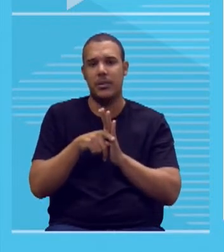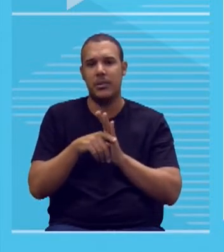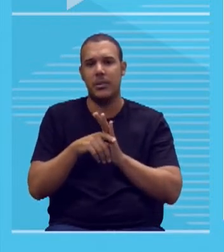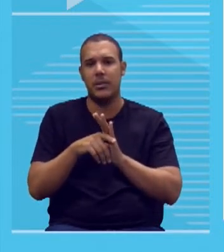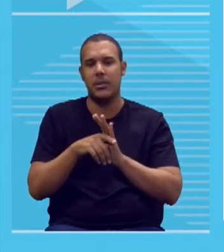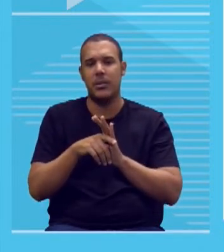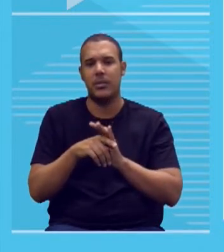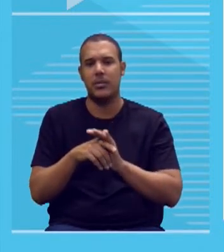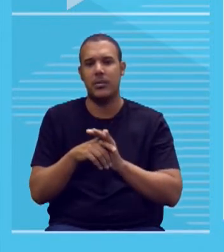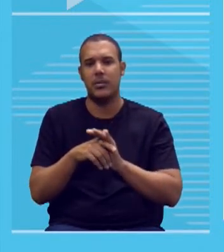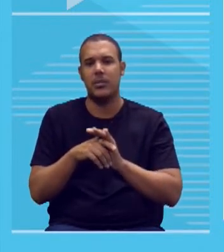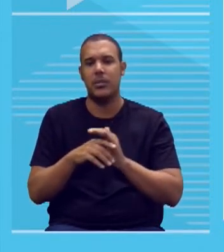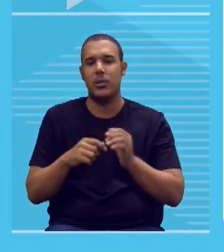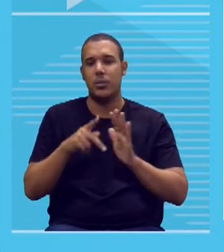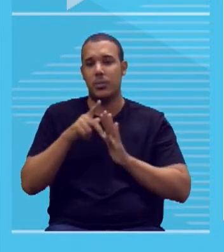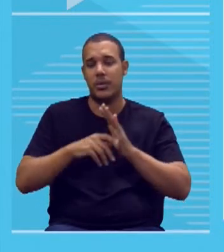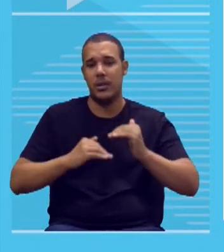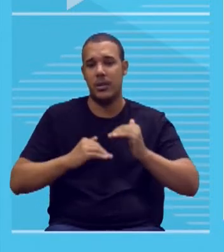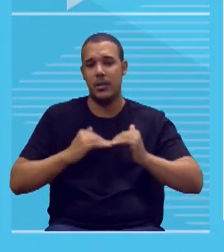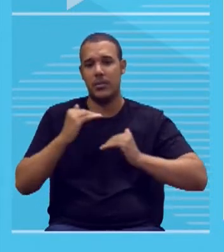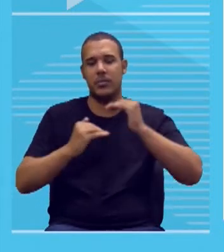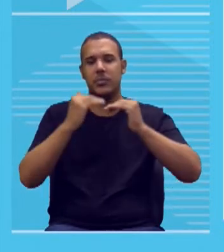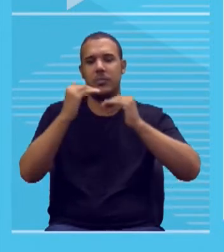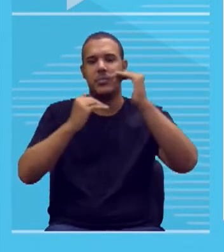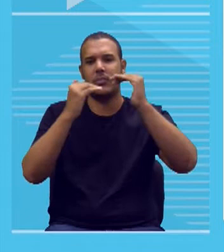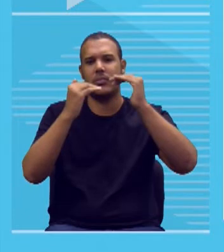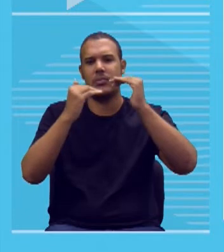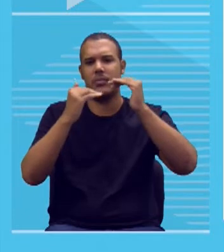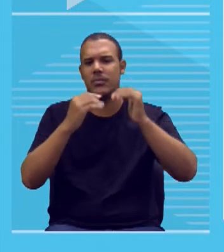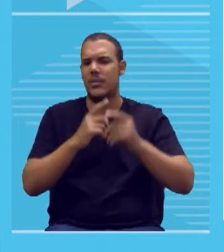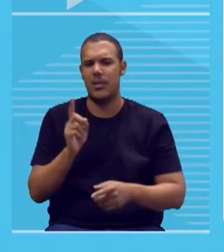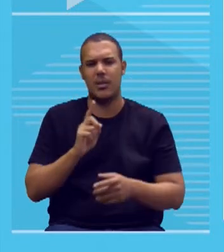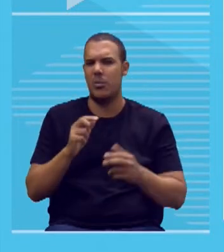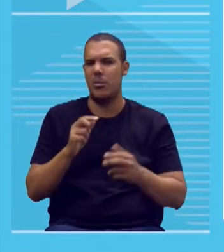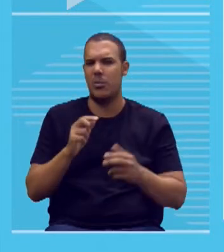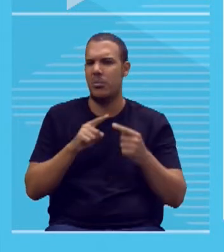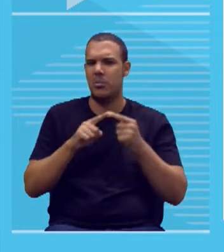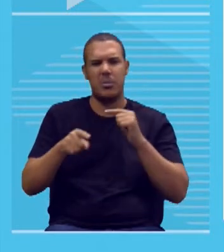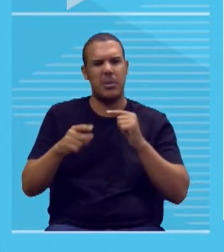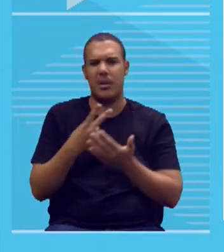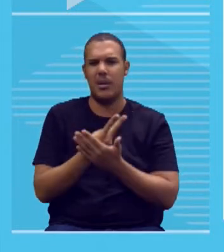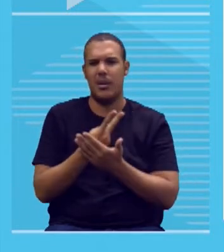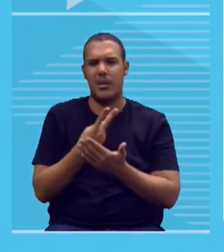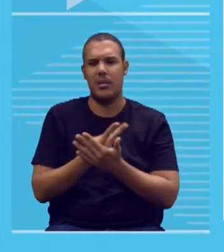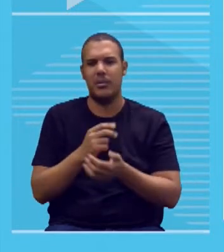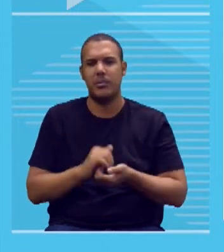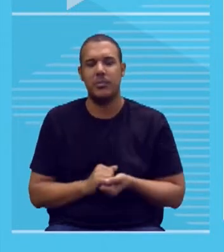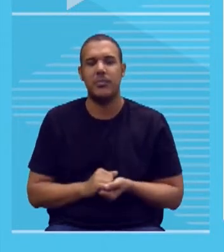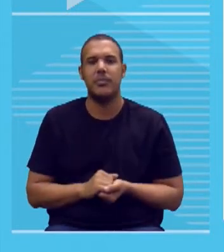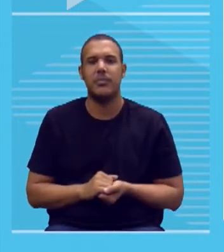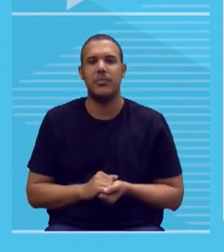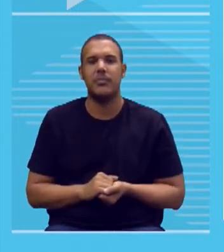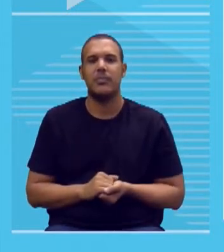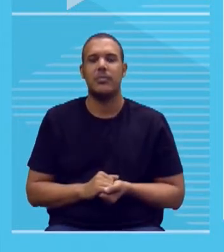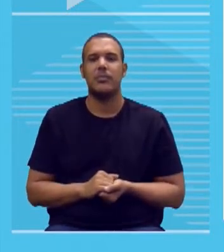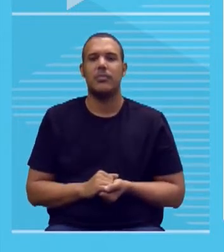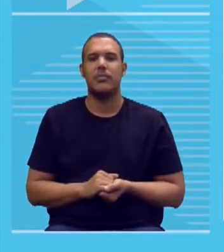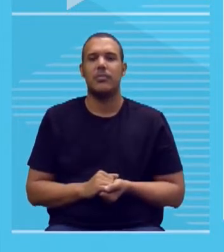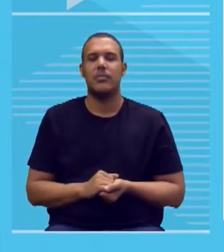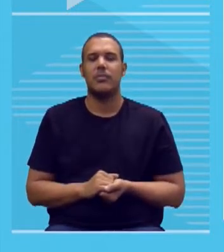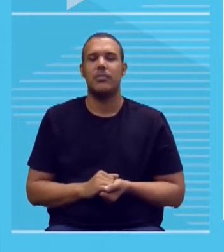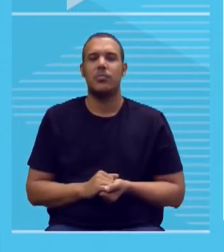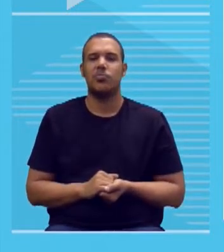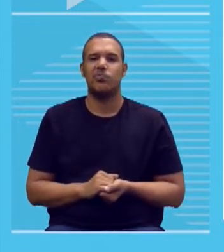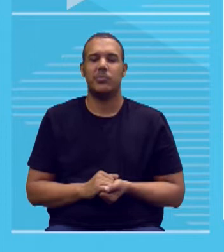da do processo evolutivo ou totalmente errado isso aí manda a verdade na verdade pessoal o que